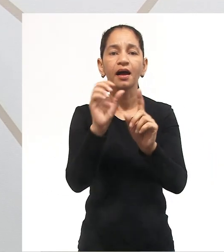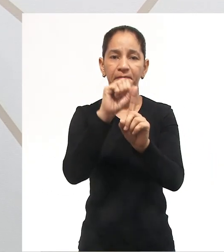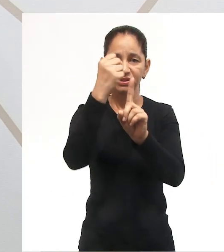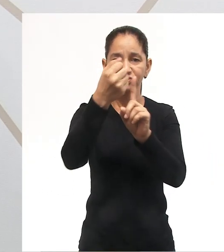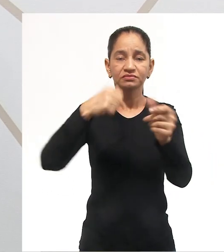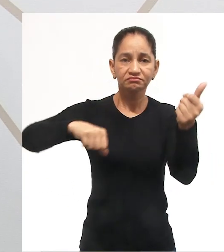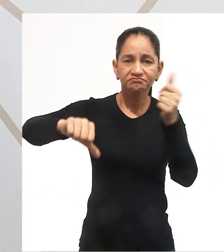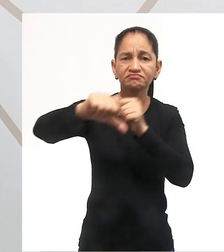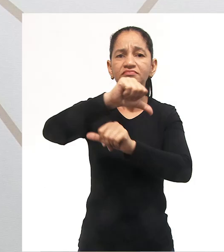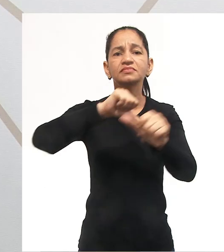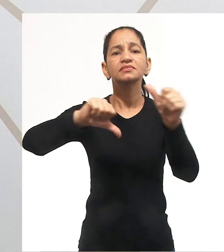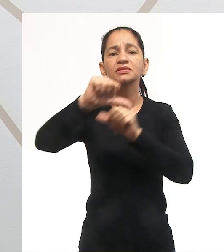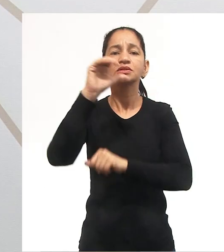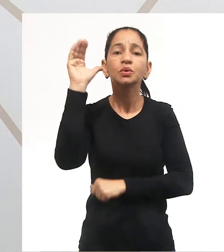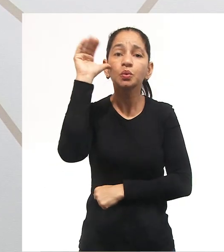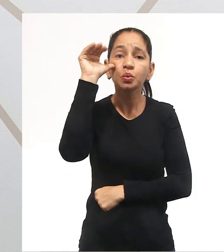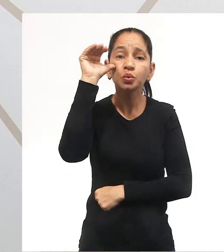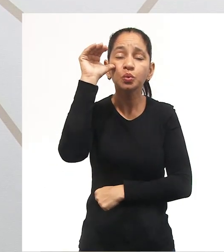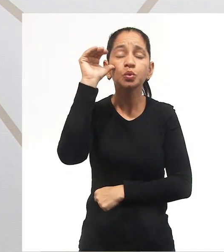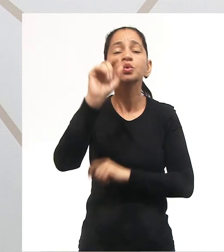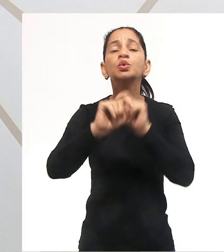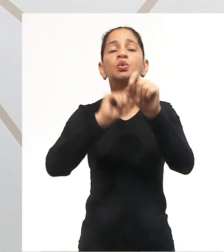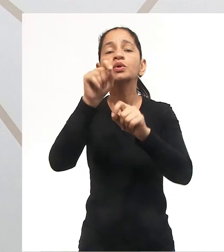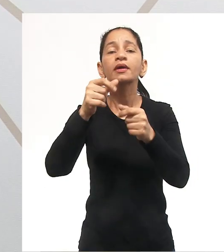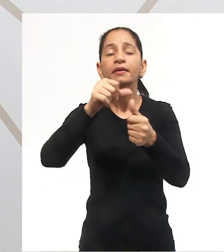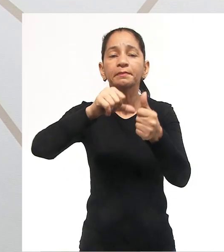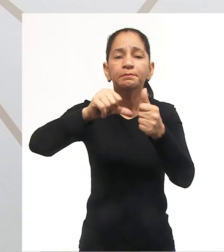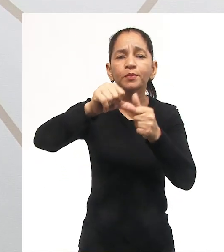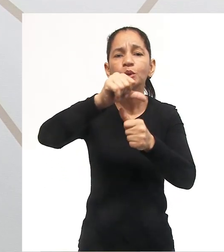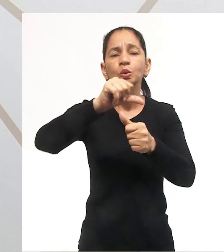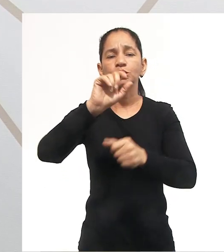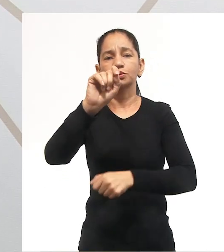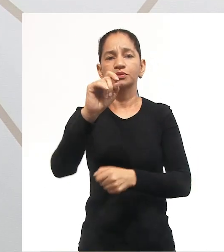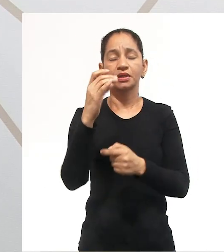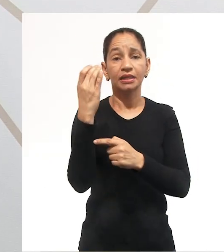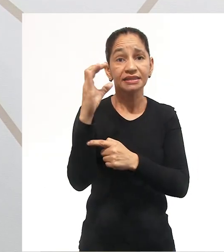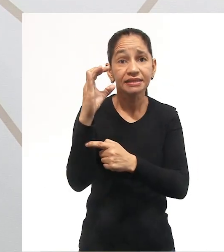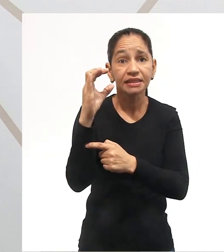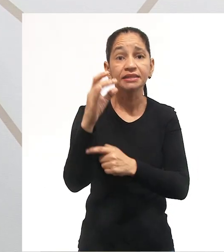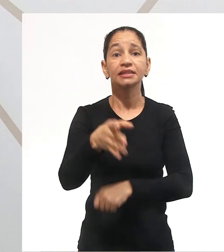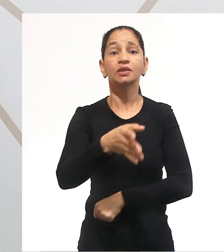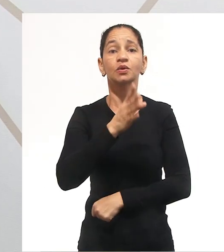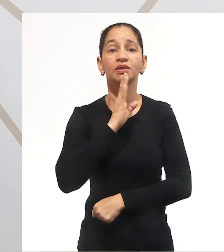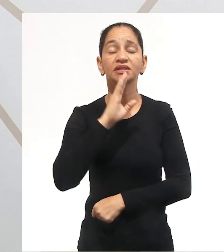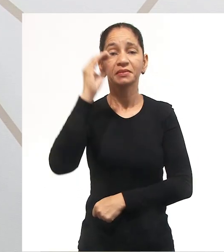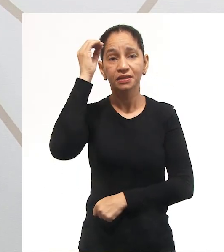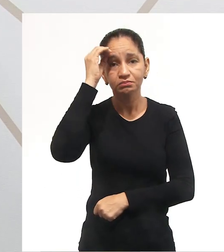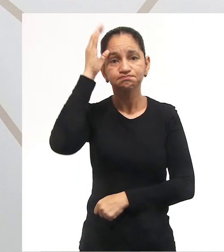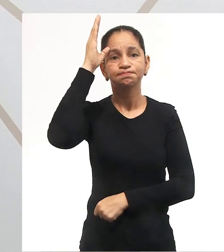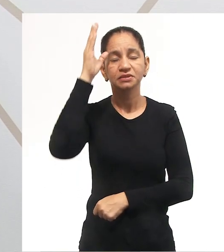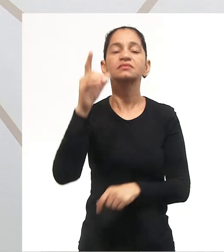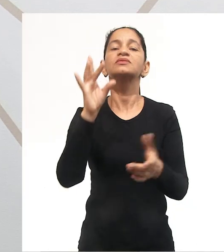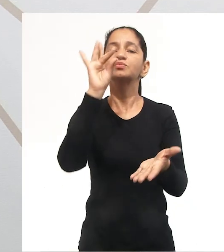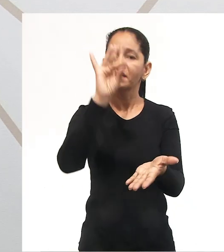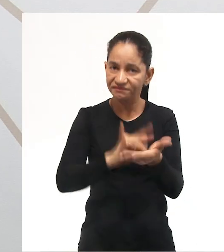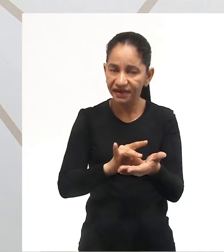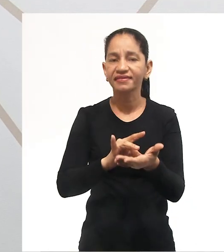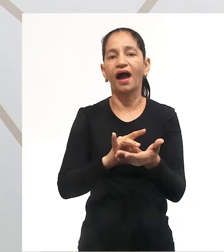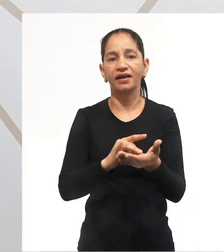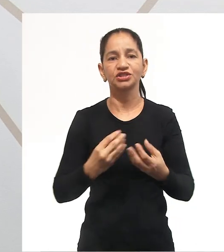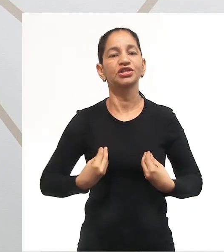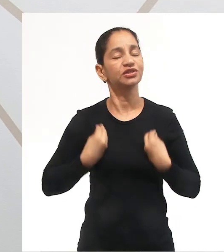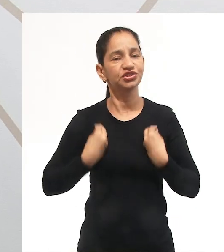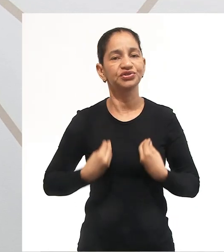de transformar a curiosidade em ciência, a ciência em conhecimento e o conhecimento em uma